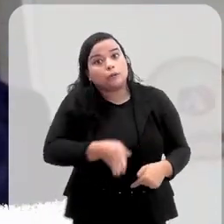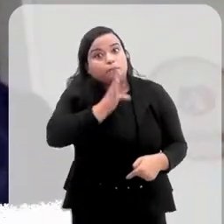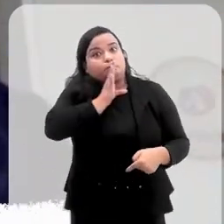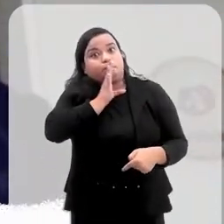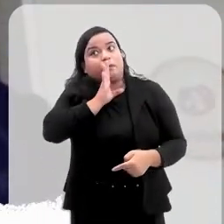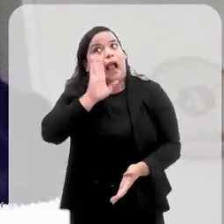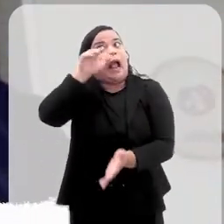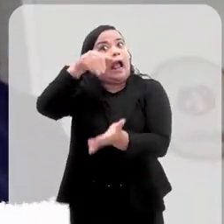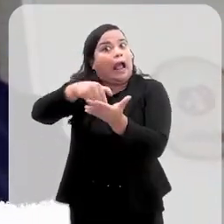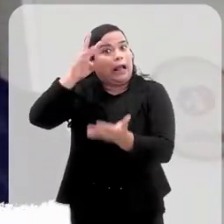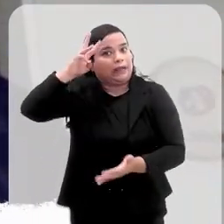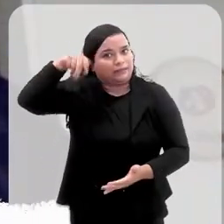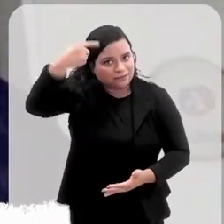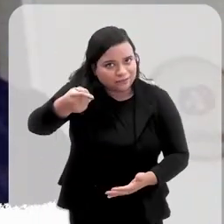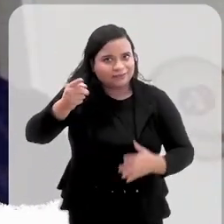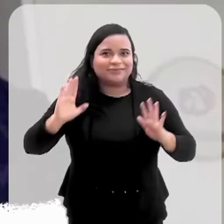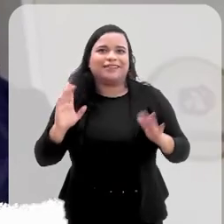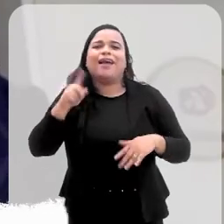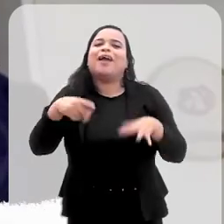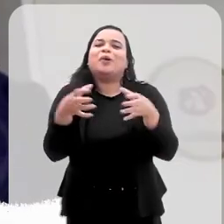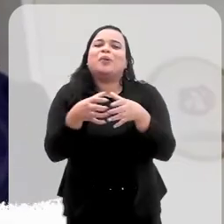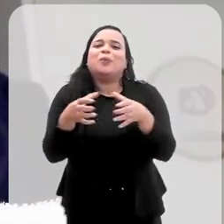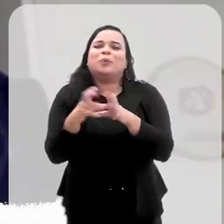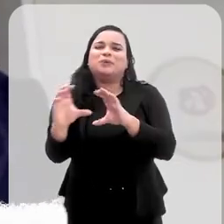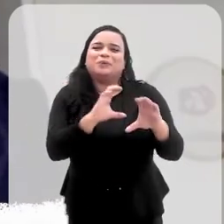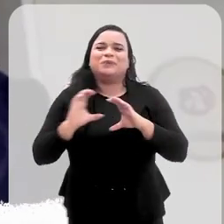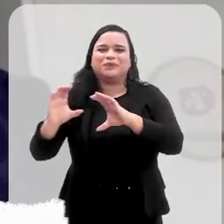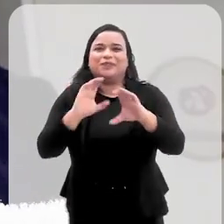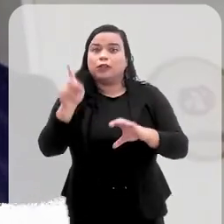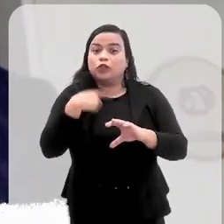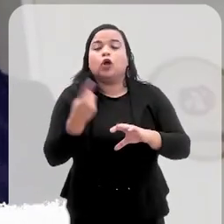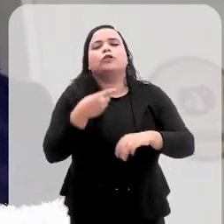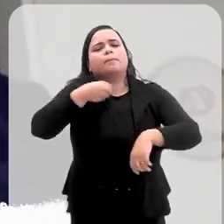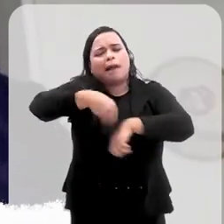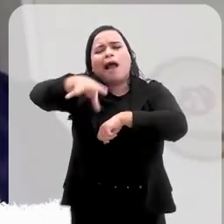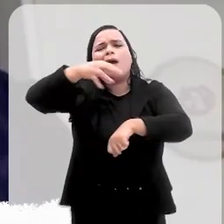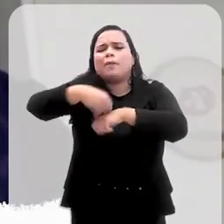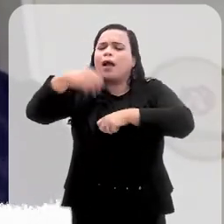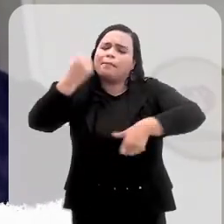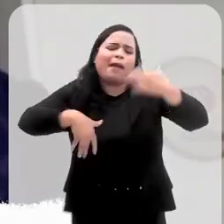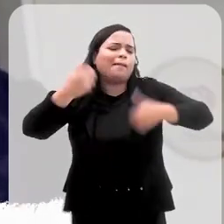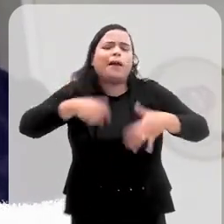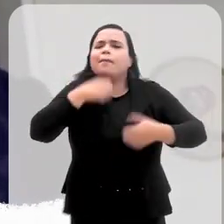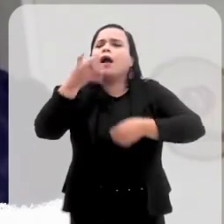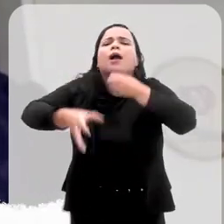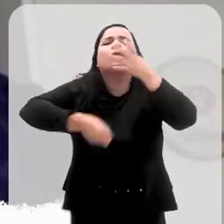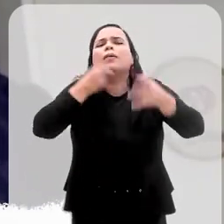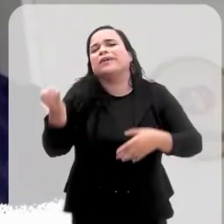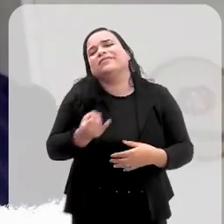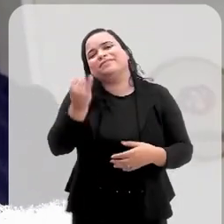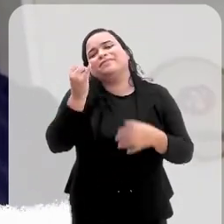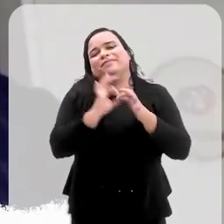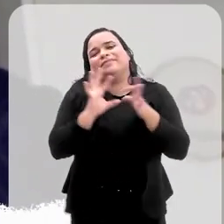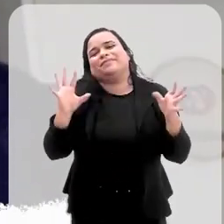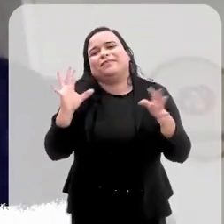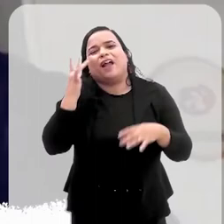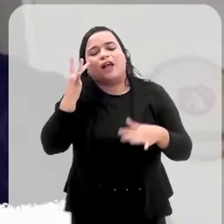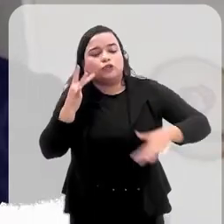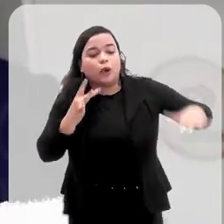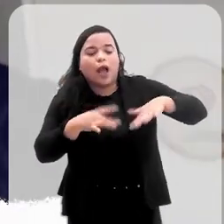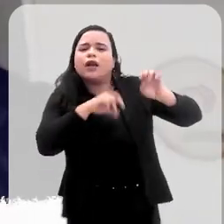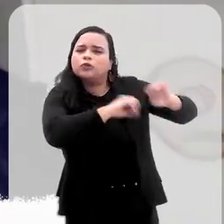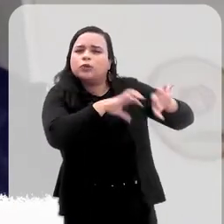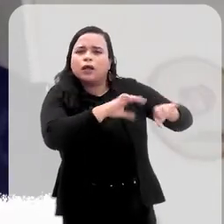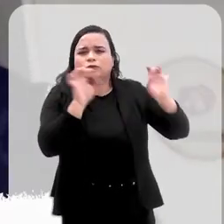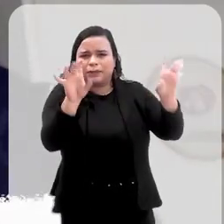na educação especial, educação inclusiva, temos que dar esse espaço para todos nós podermos